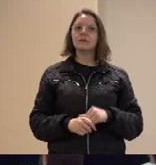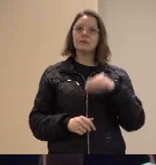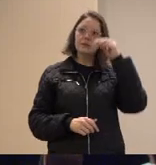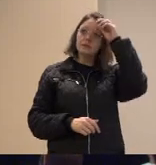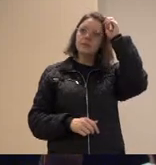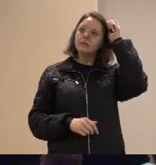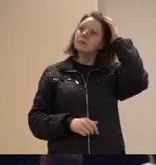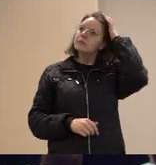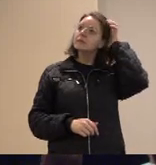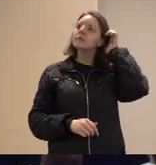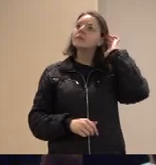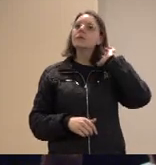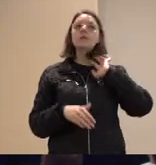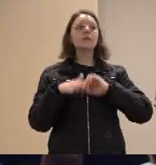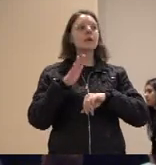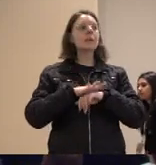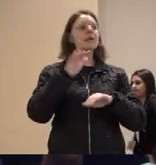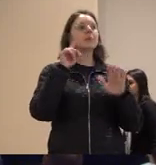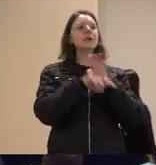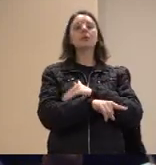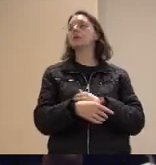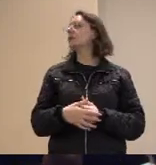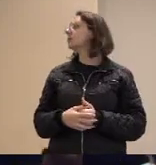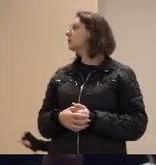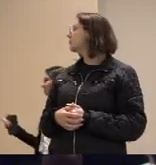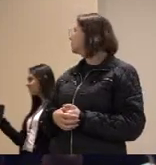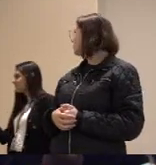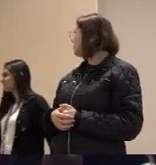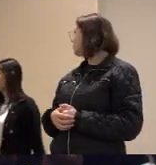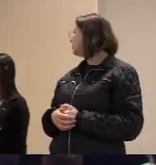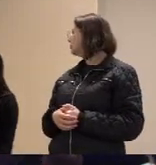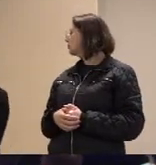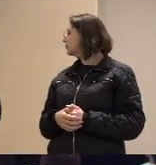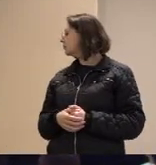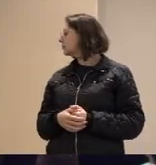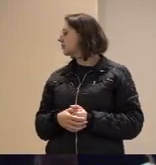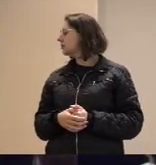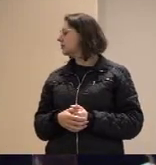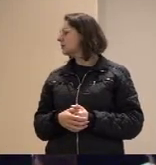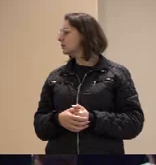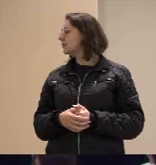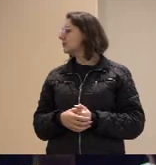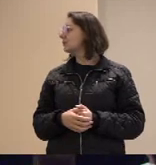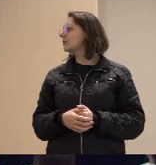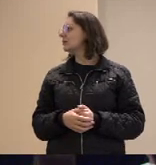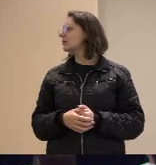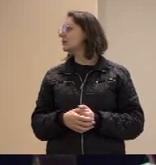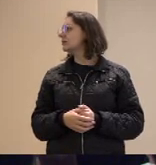Mais perguntas? Aqui? Pode ir. Pode fazer,